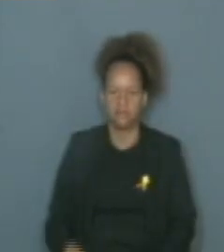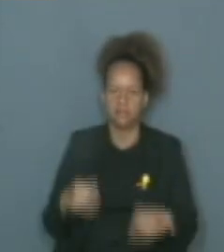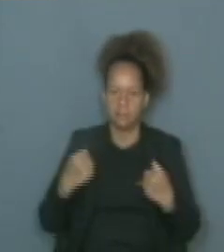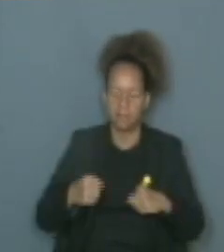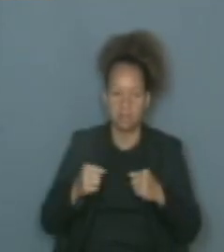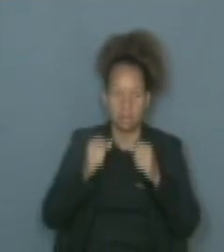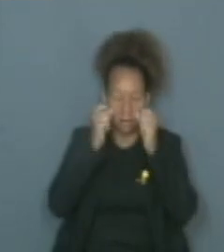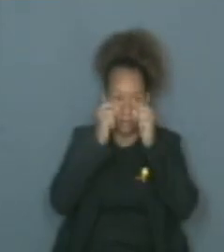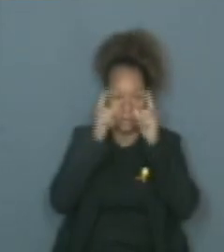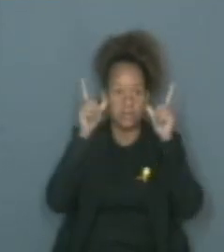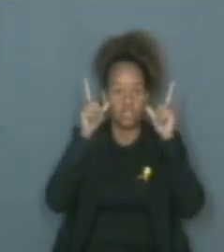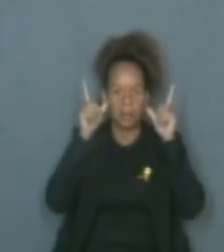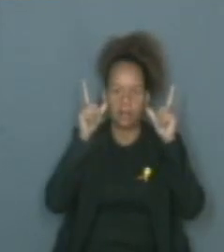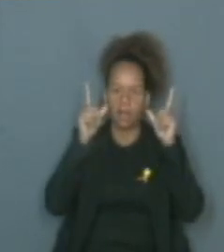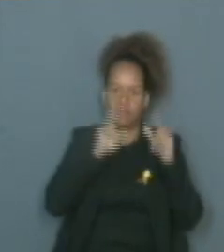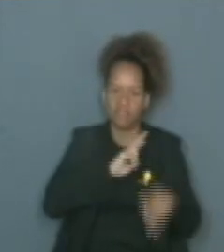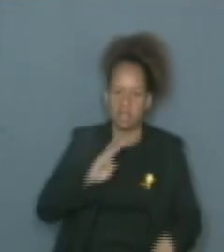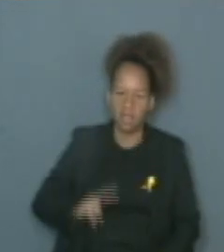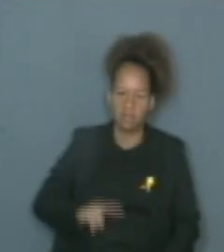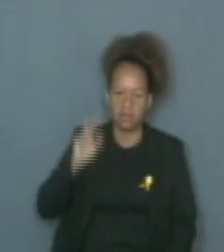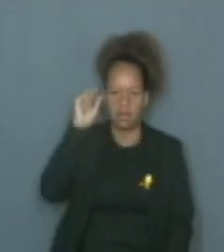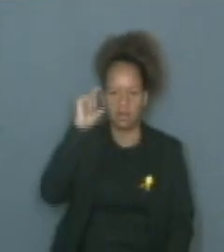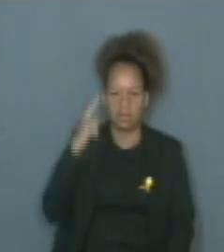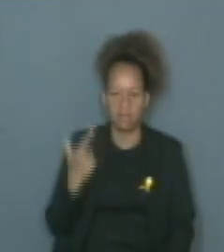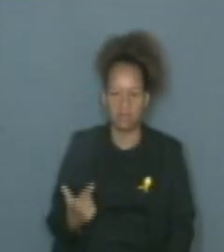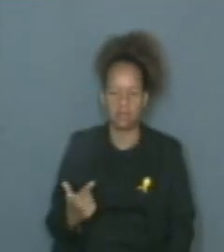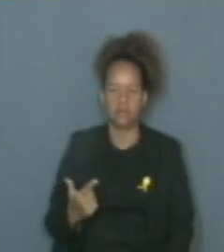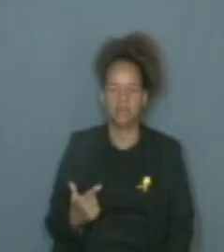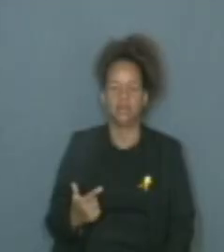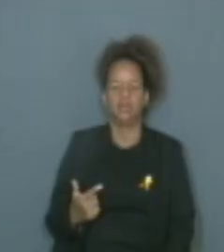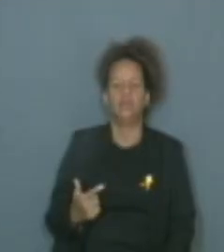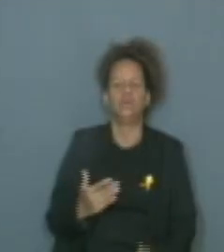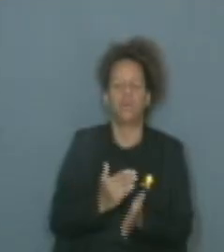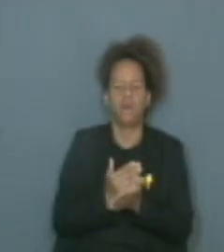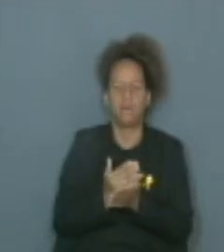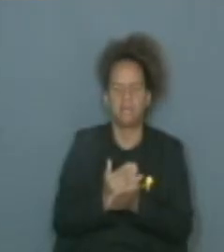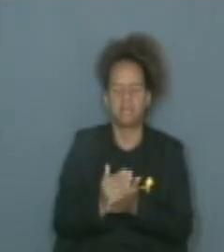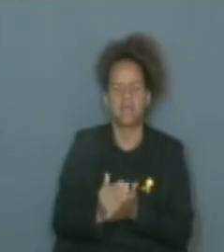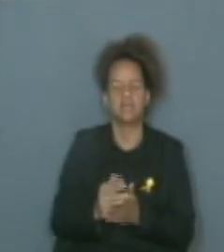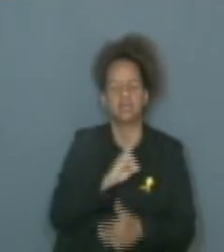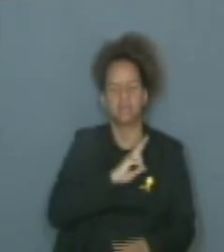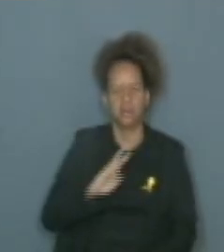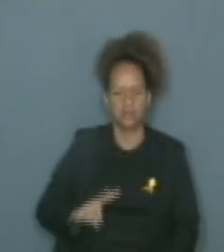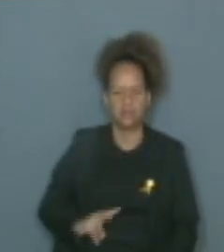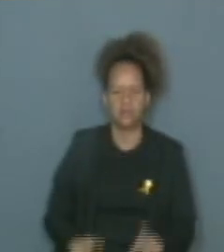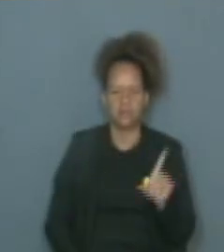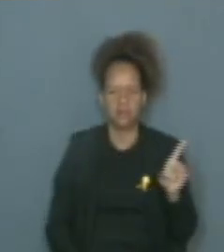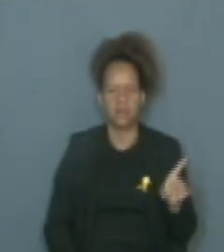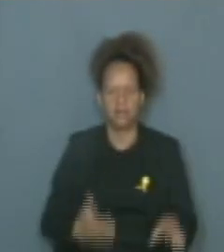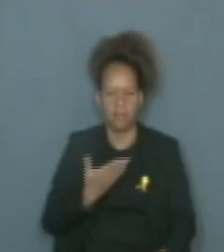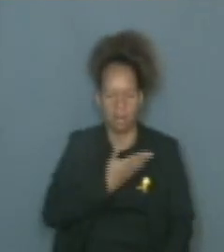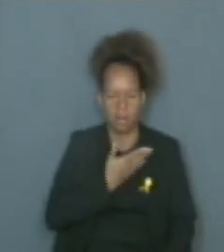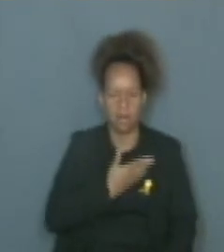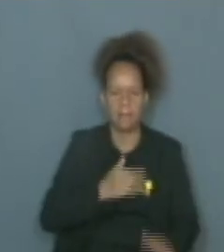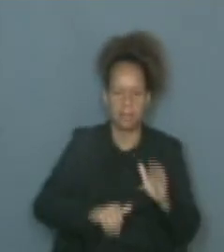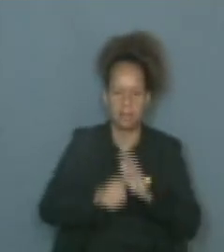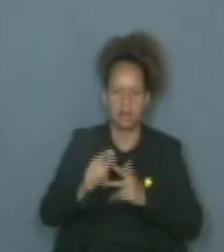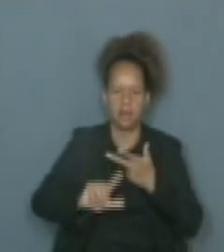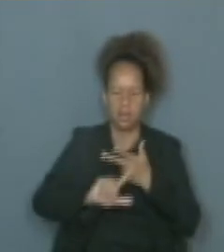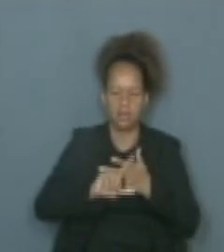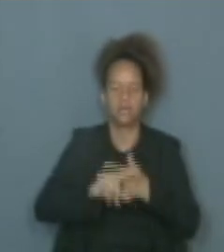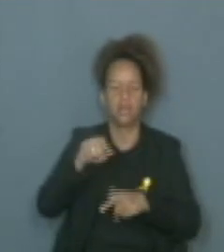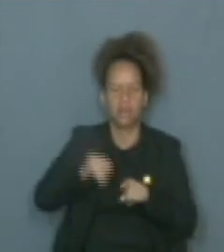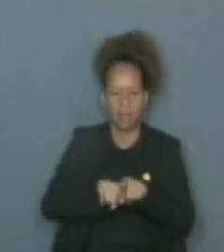preciso acordar. A vereadora Liana Cirne aqui, desde o princípio do mandato dela, era minha colega na primeira legislatura